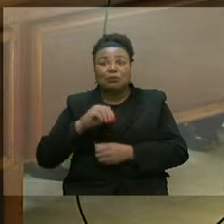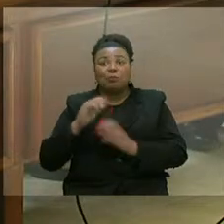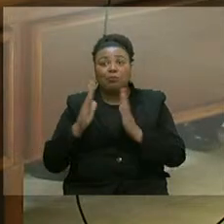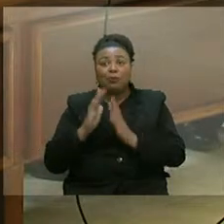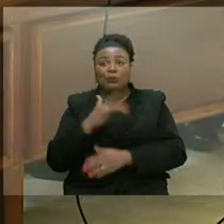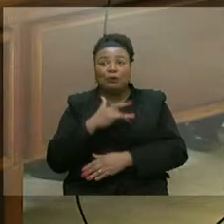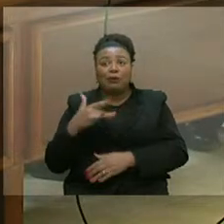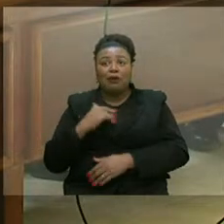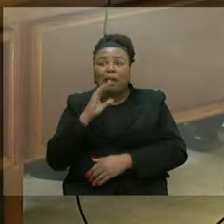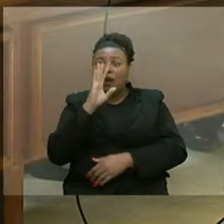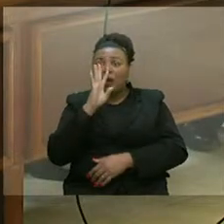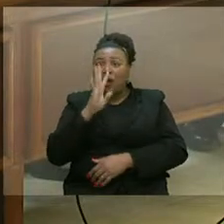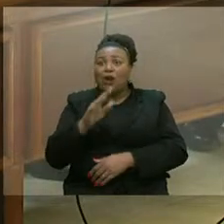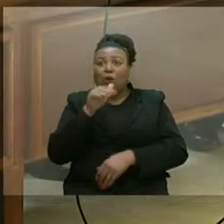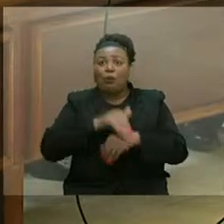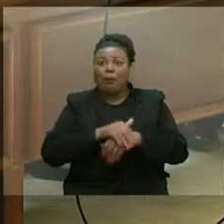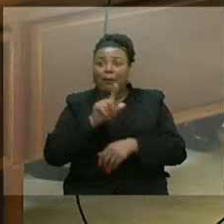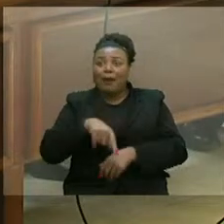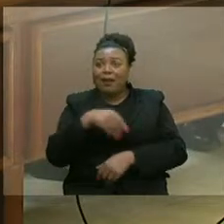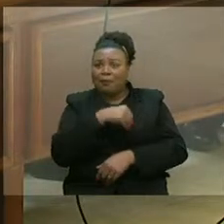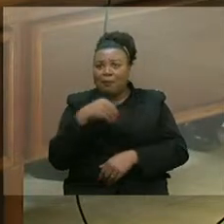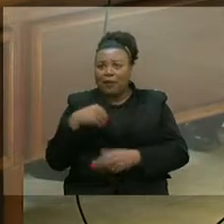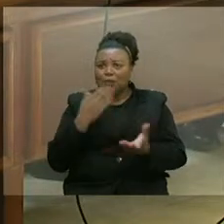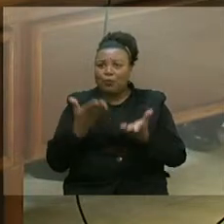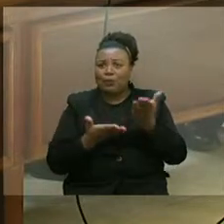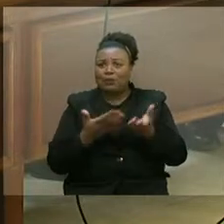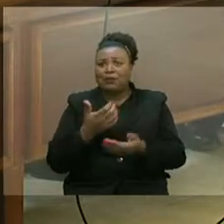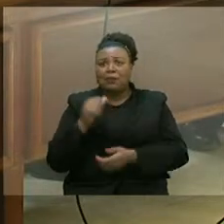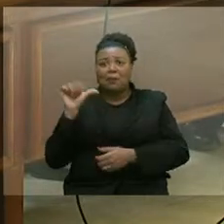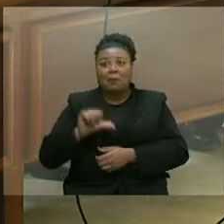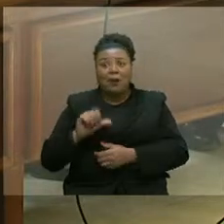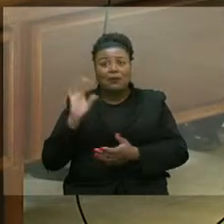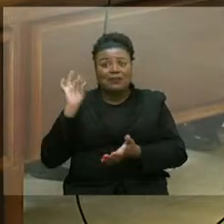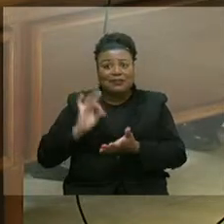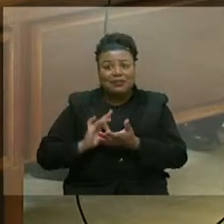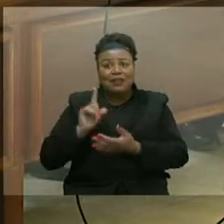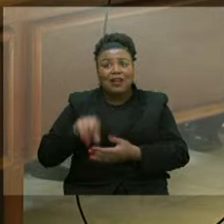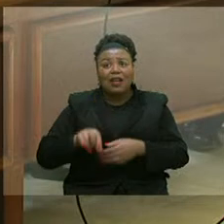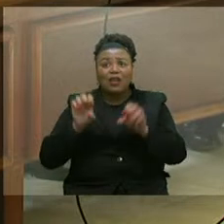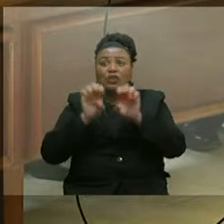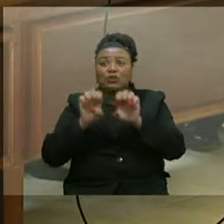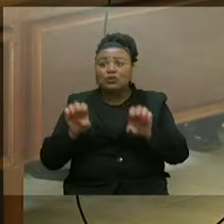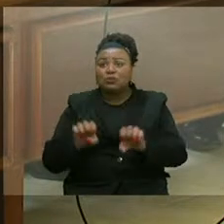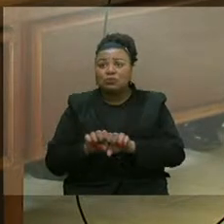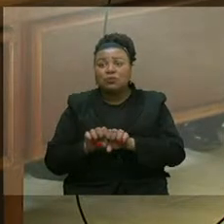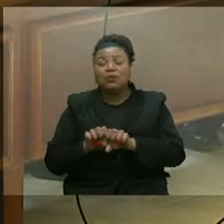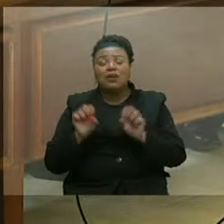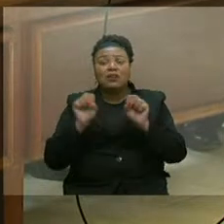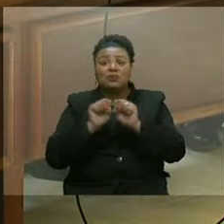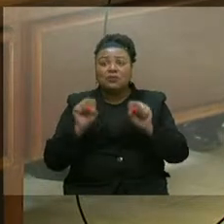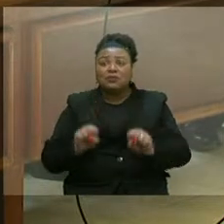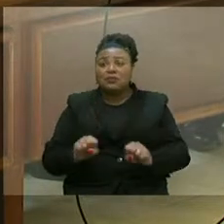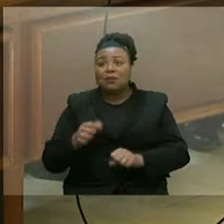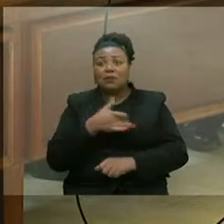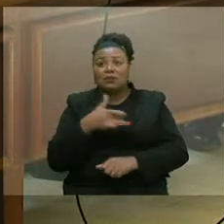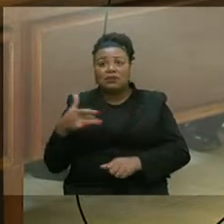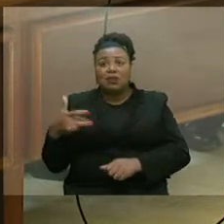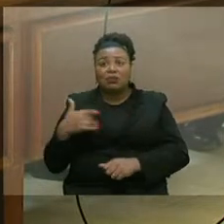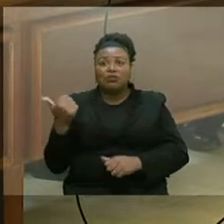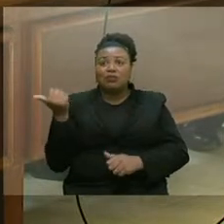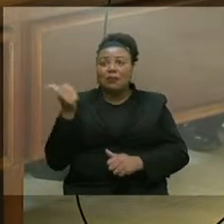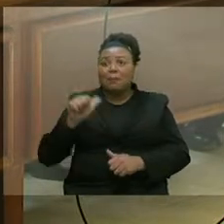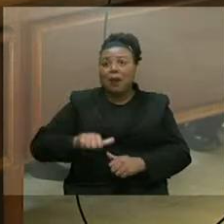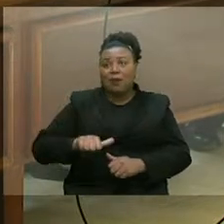o médico atendeu mal. E, na verdade, é a estrutura do sistema de saúde realmente que não está funcionando, né?